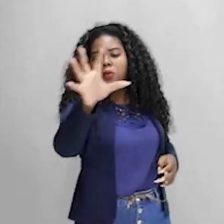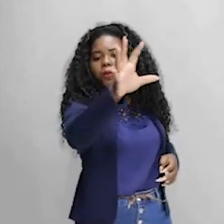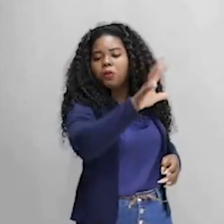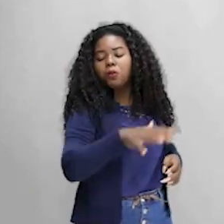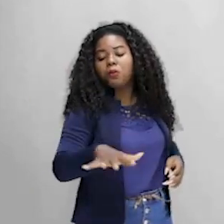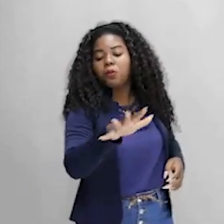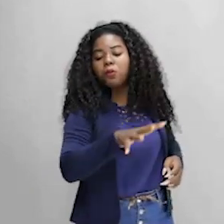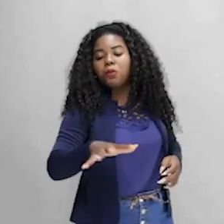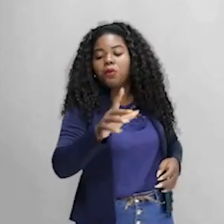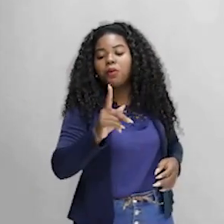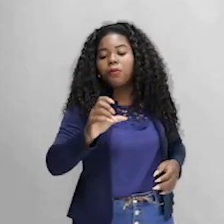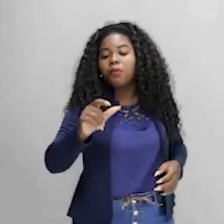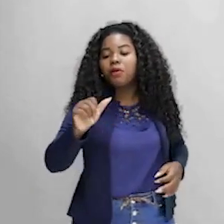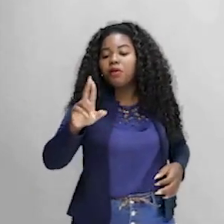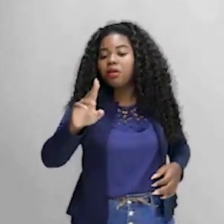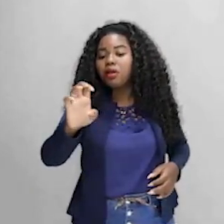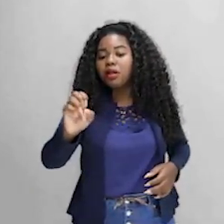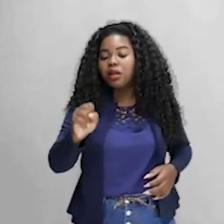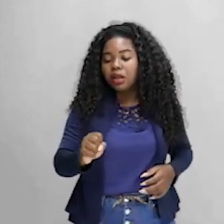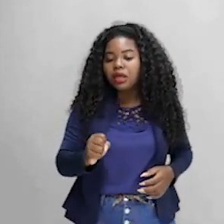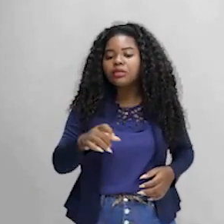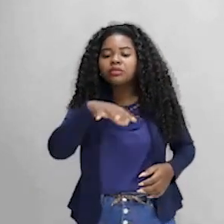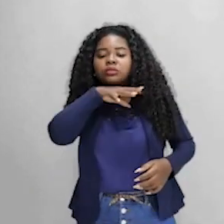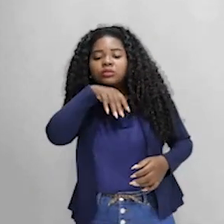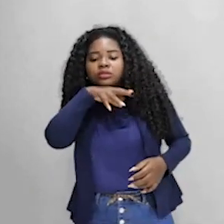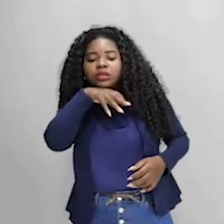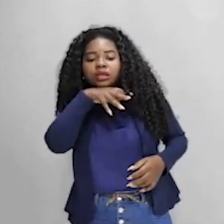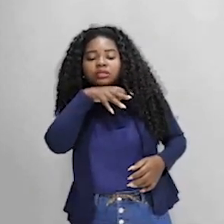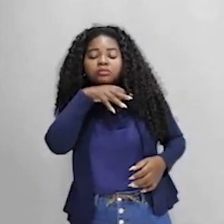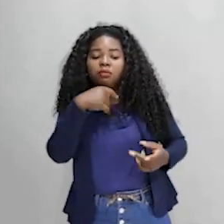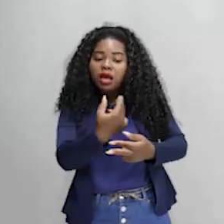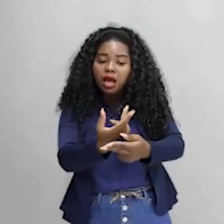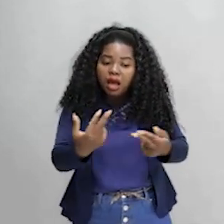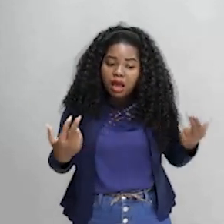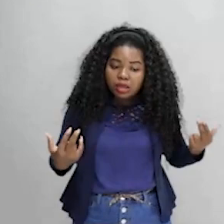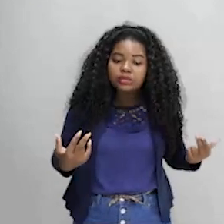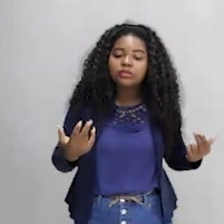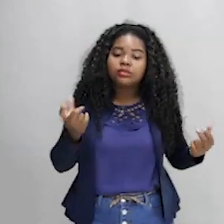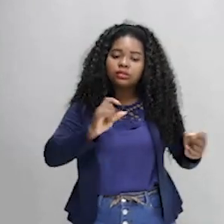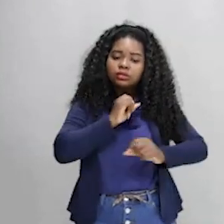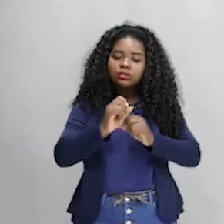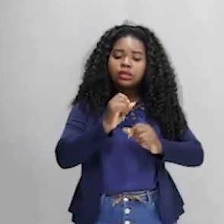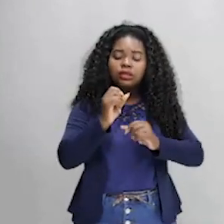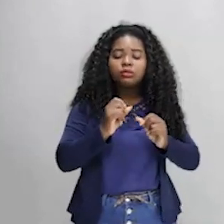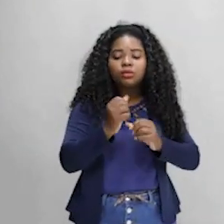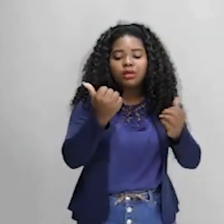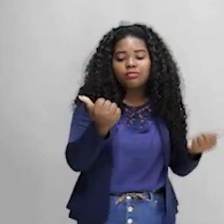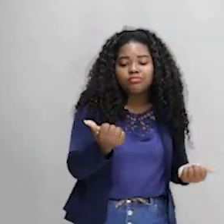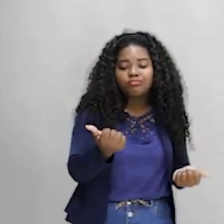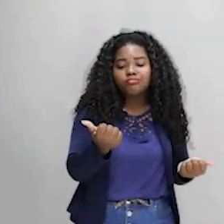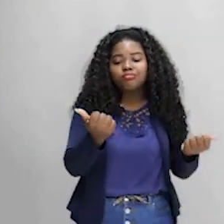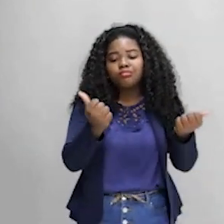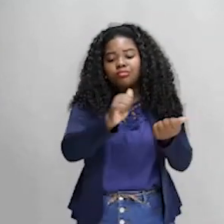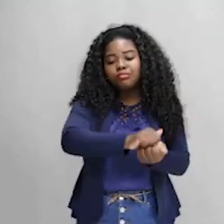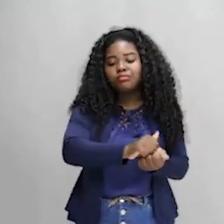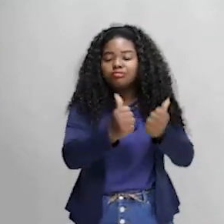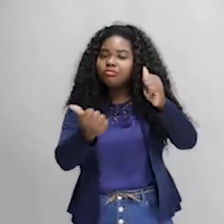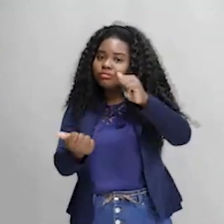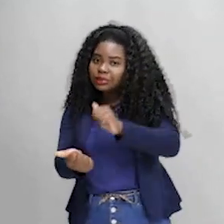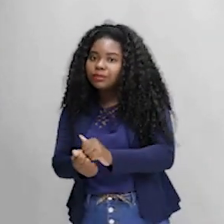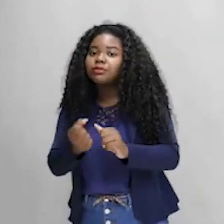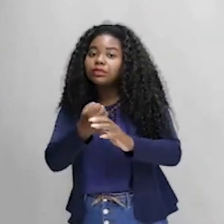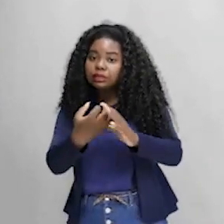gente vai perceber que a biodiversidade é menor. Os animais aqui existentes, eles vão ter que estar adaptados a essas características mais